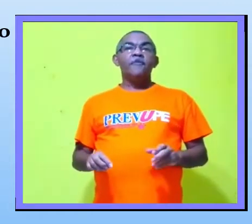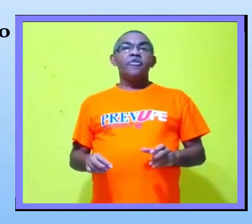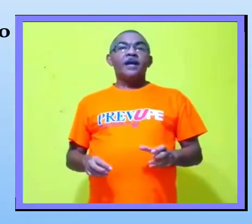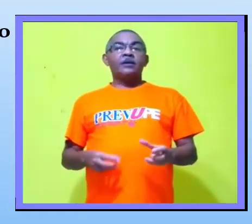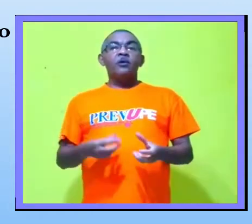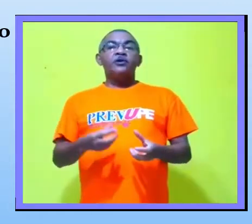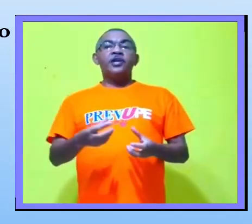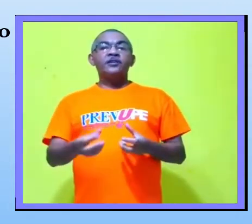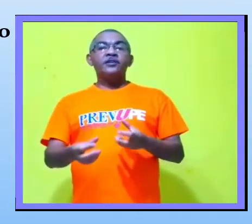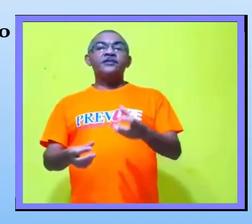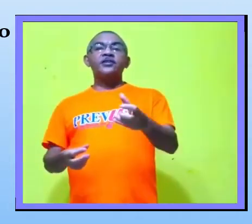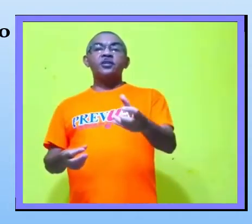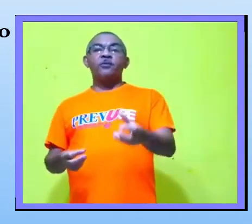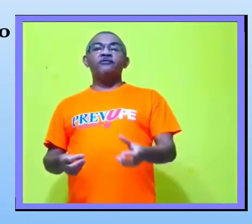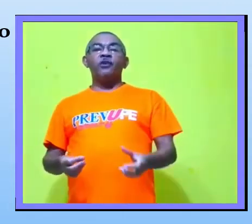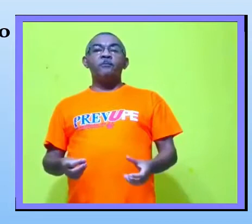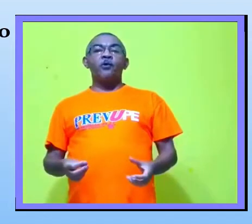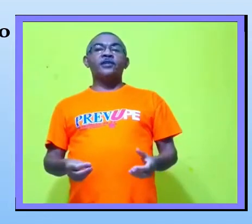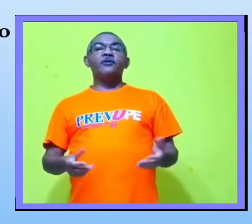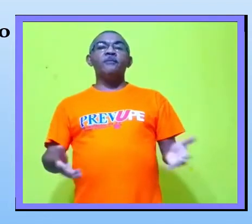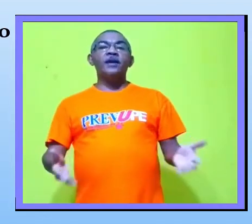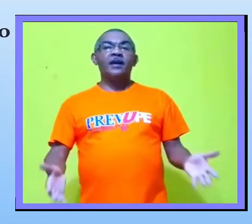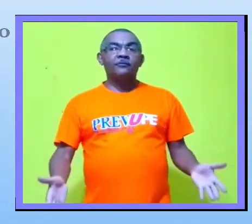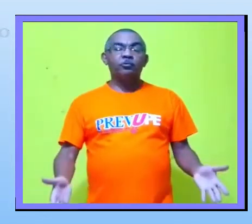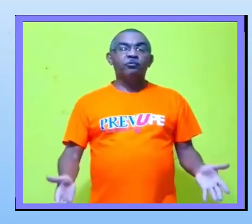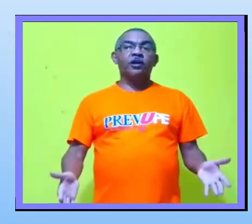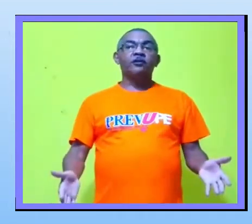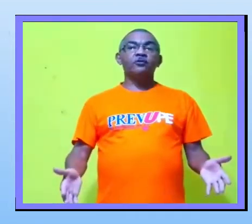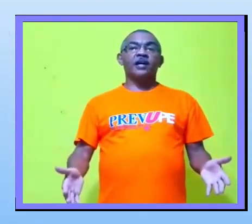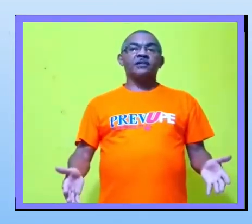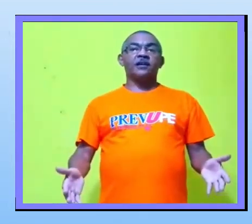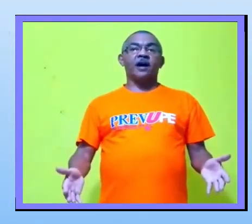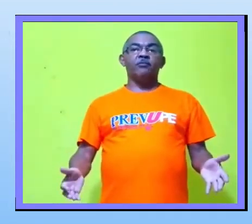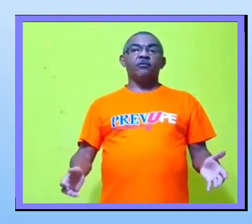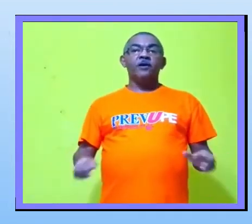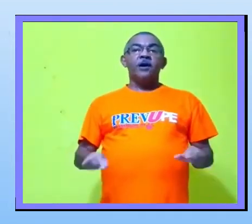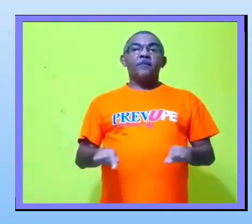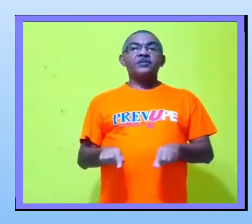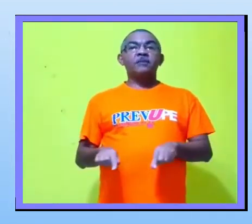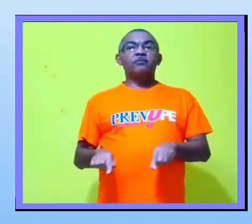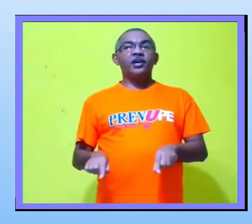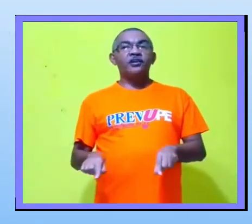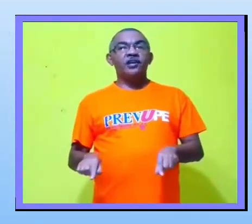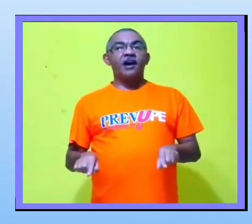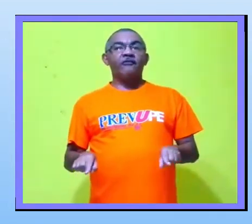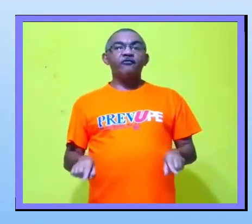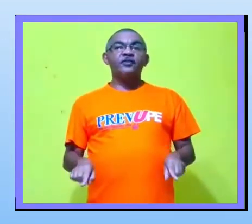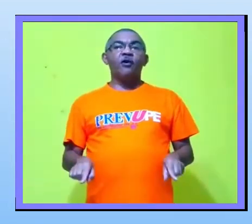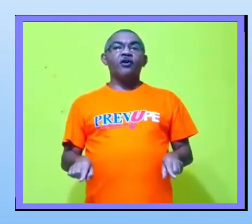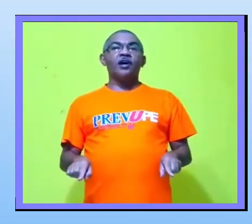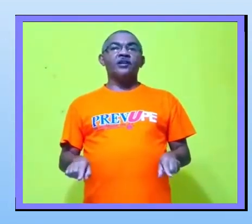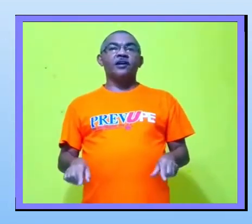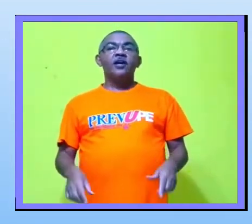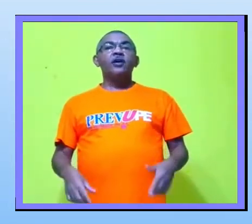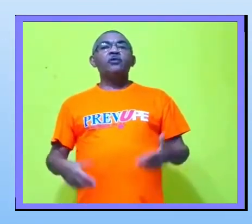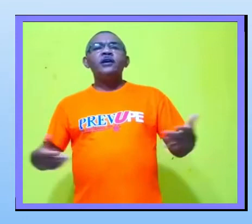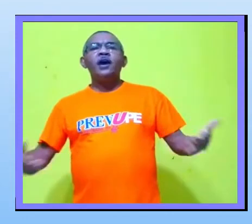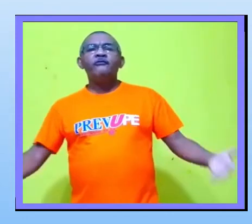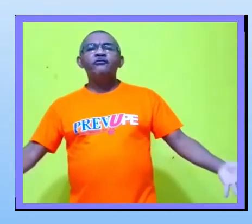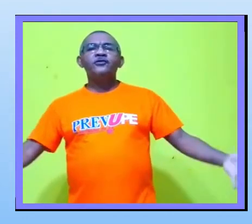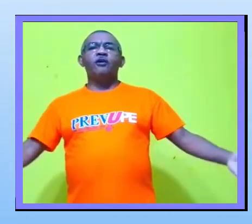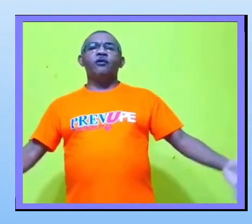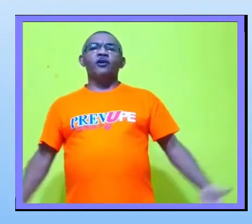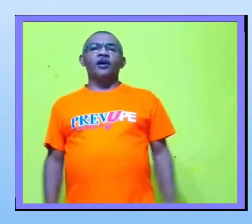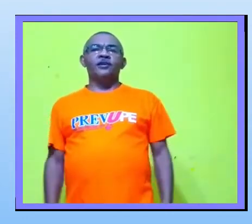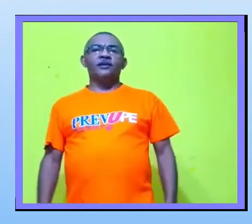carbono. Então, diante disso a gente pode ver um pouco da nomenclatura dos átomos de carbono, para a gente poder entender a função orgânica. E o que